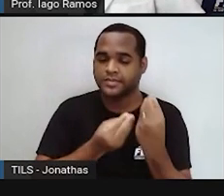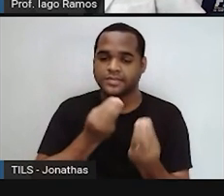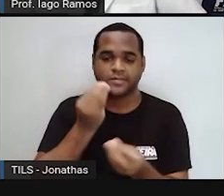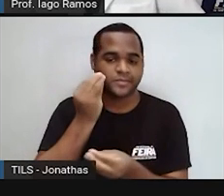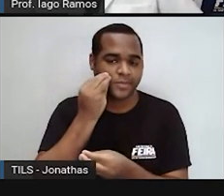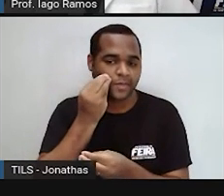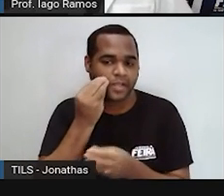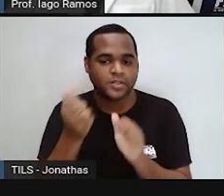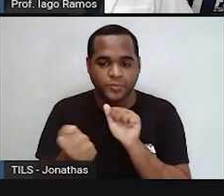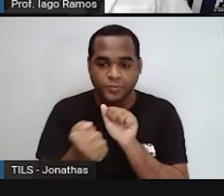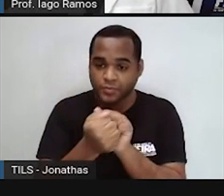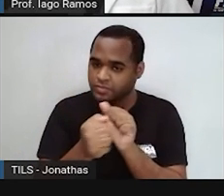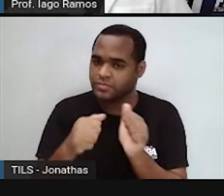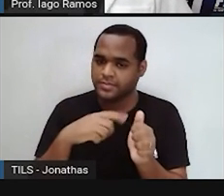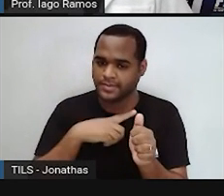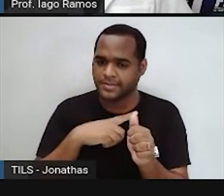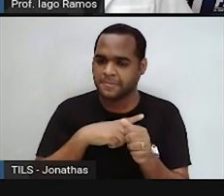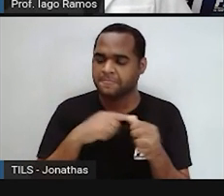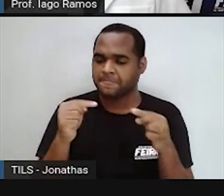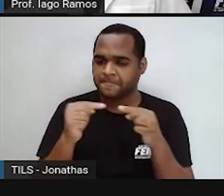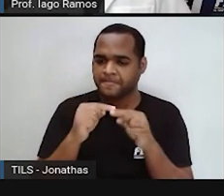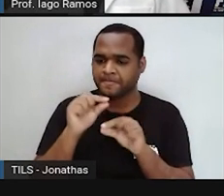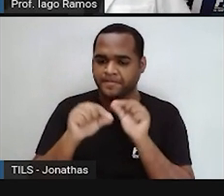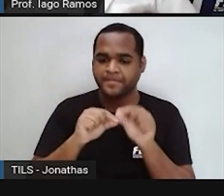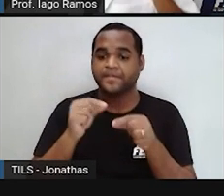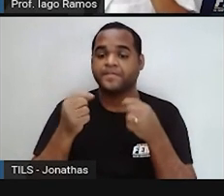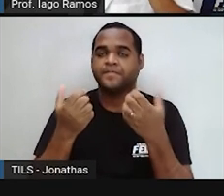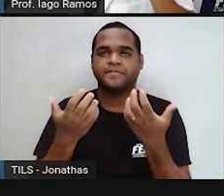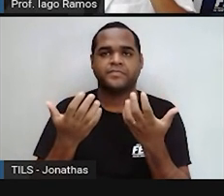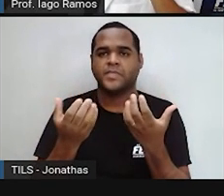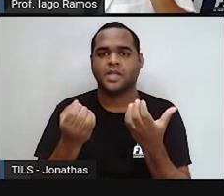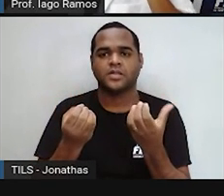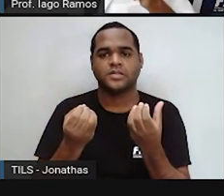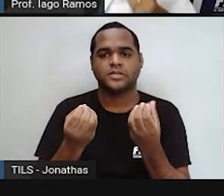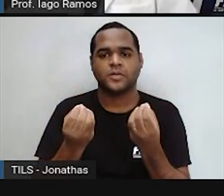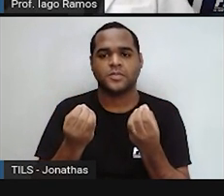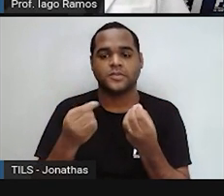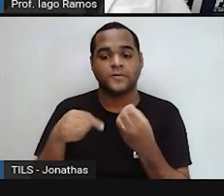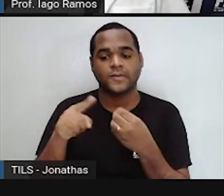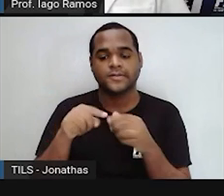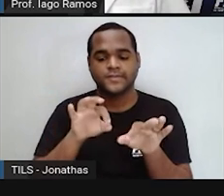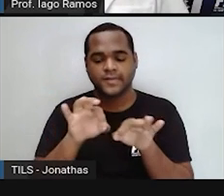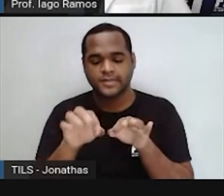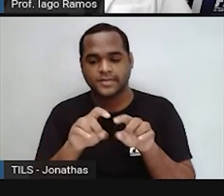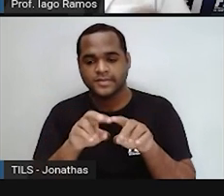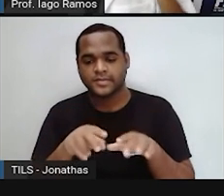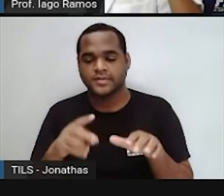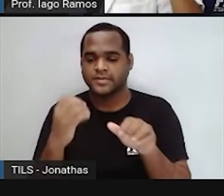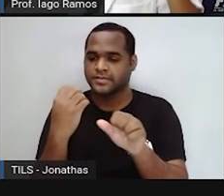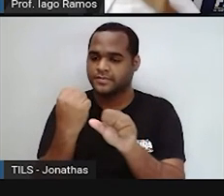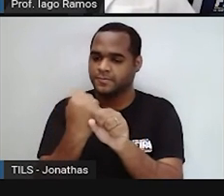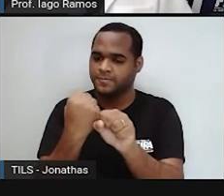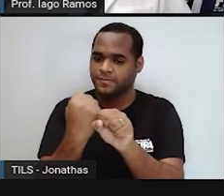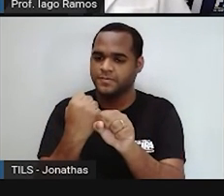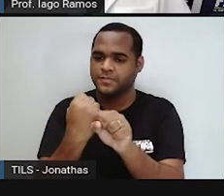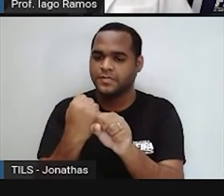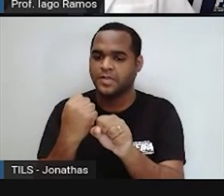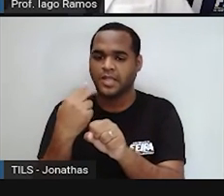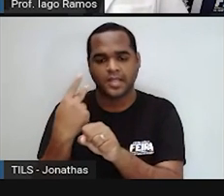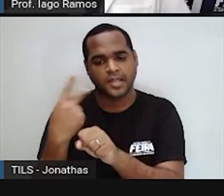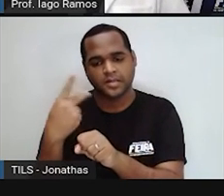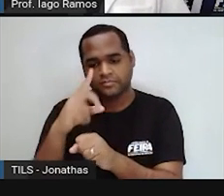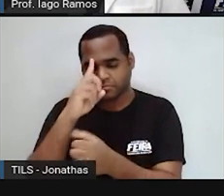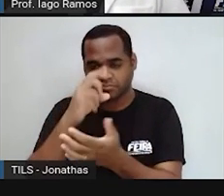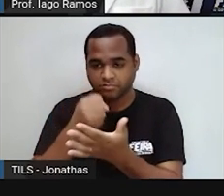juntos aqui ao mesmo tempo fazermos né é essa essa construção mais com esse passo a passo